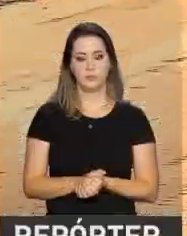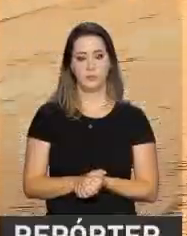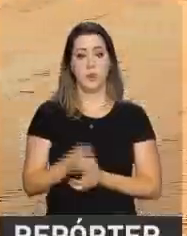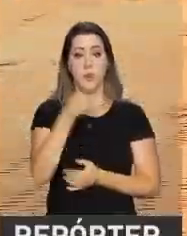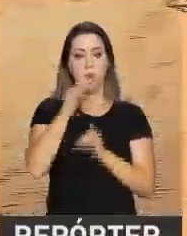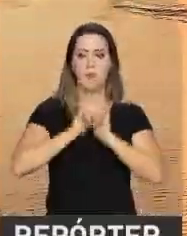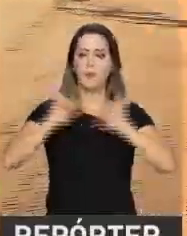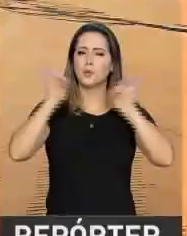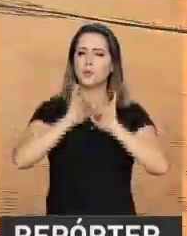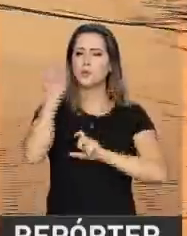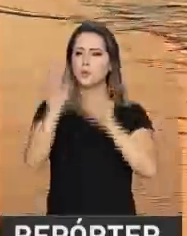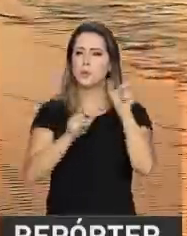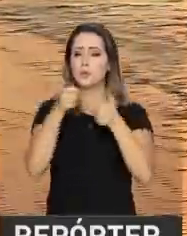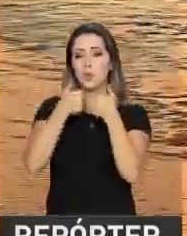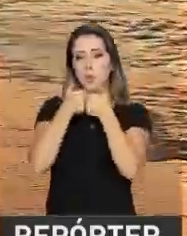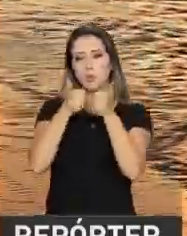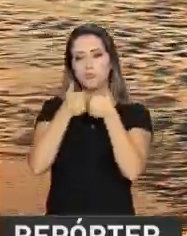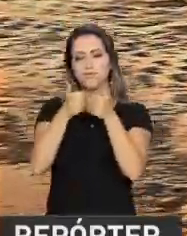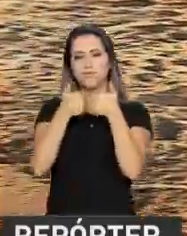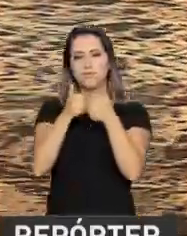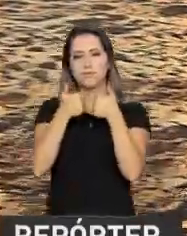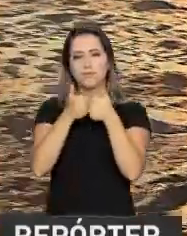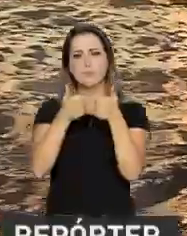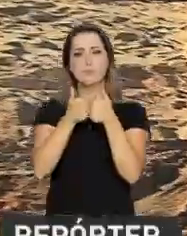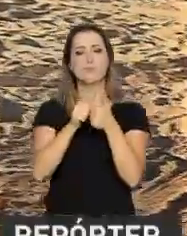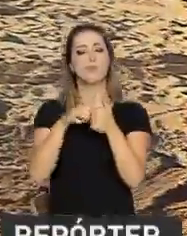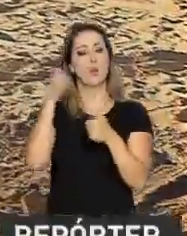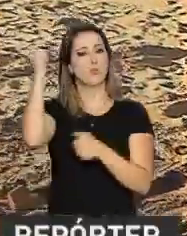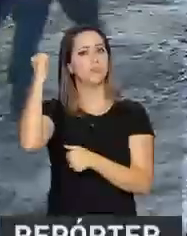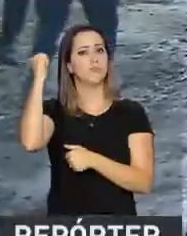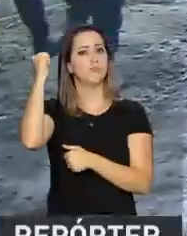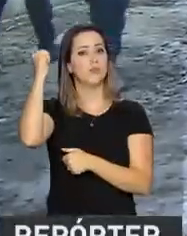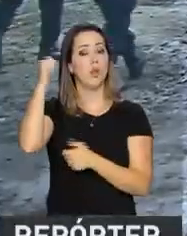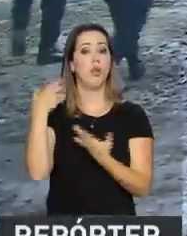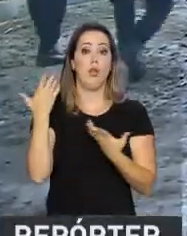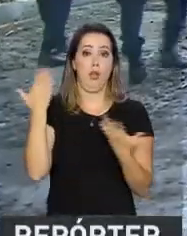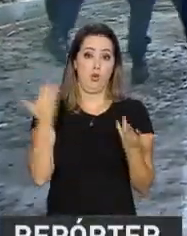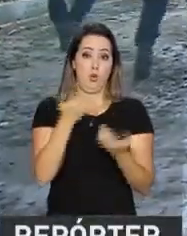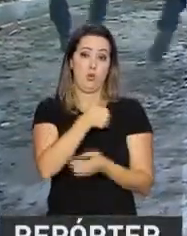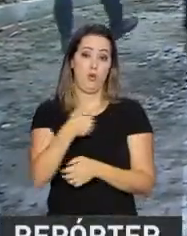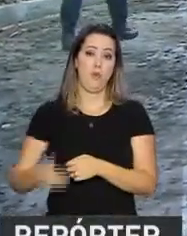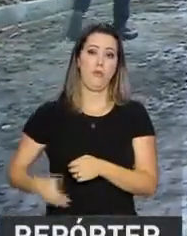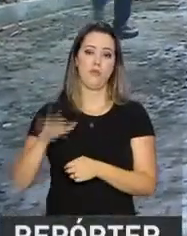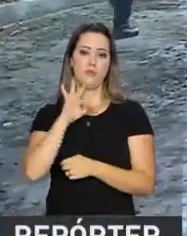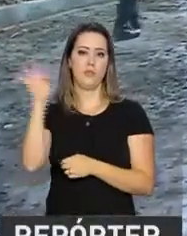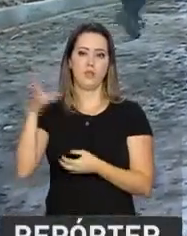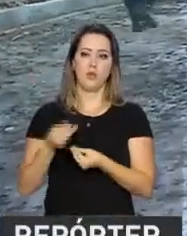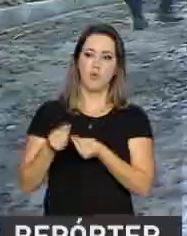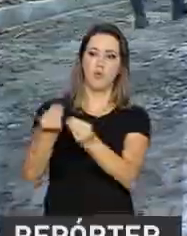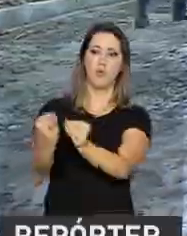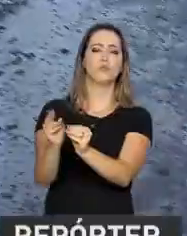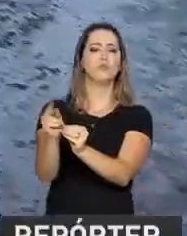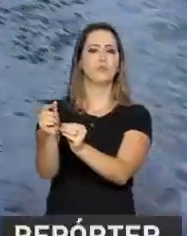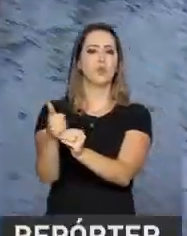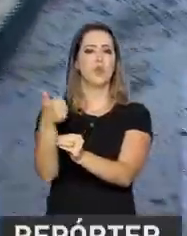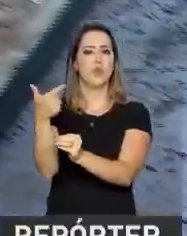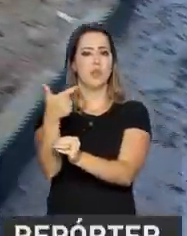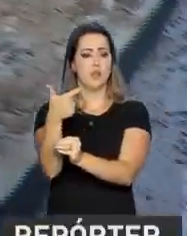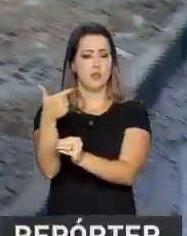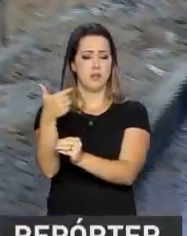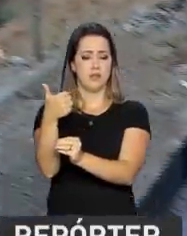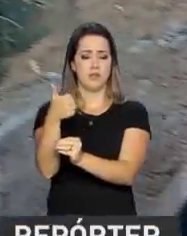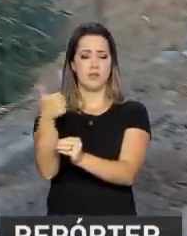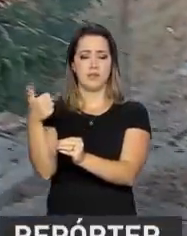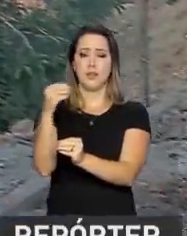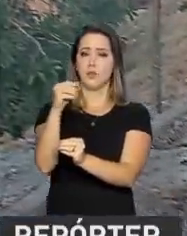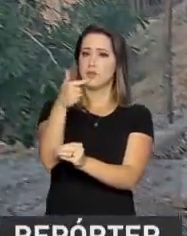Uma boa notícia para quem anda de ônibus em Aracaju, capital de Sergipe. O governo federal vai repassar 107 milhões para obras que vão